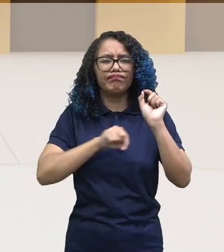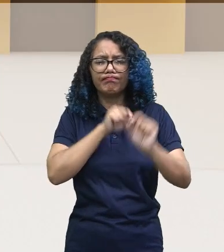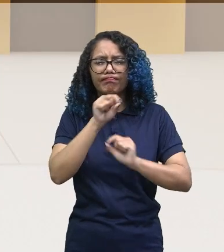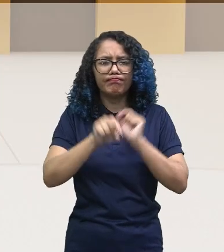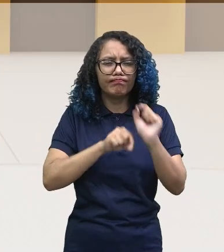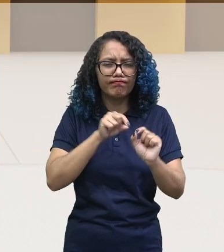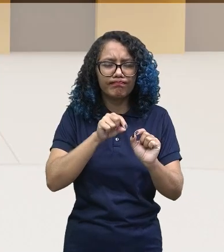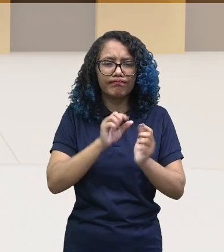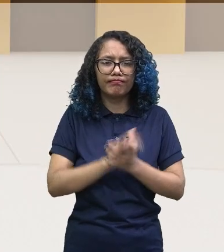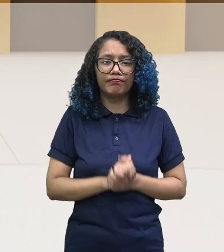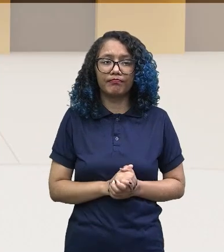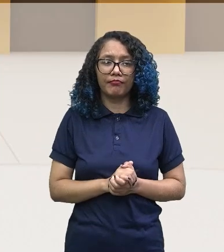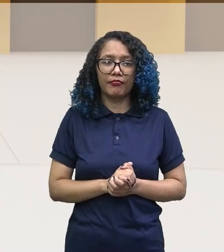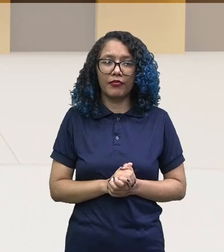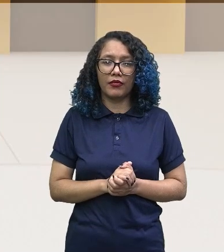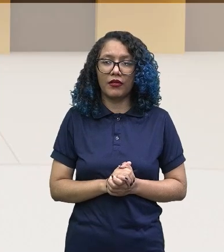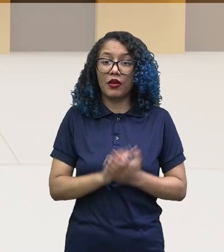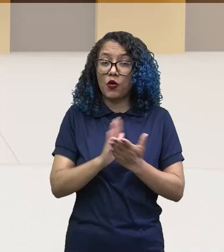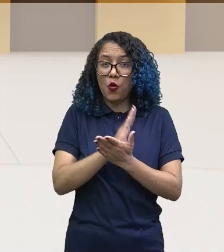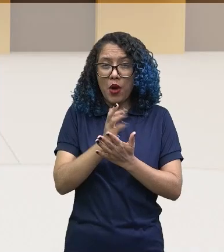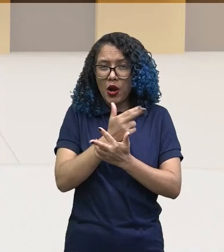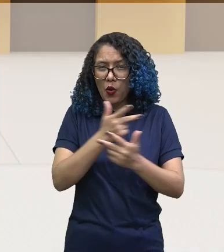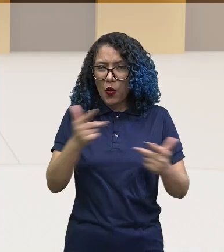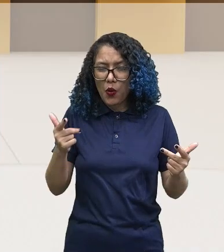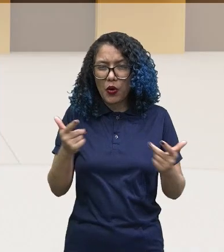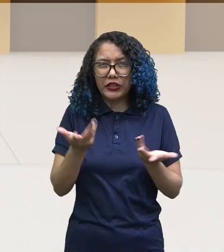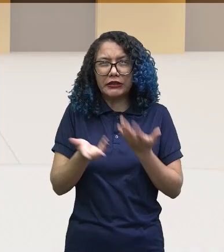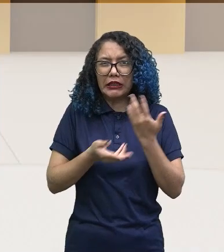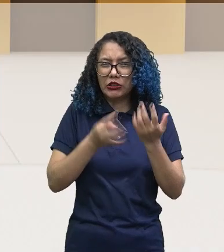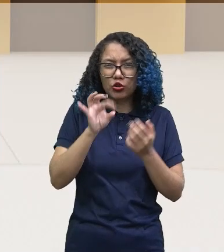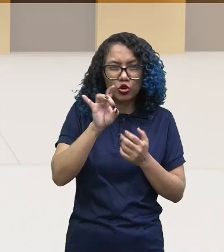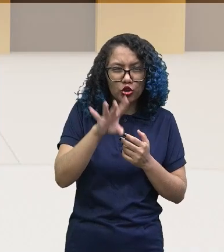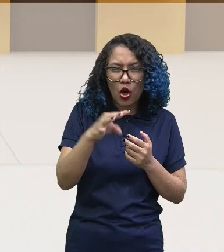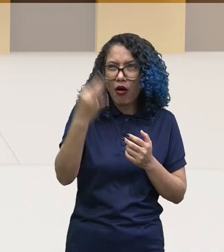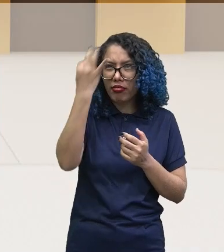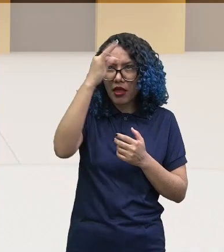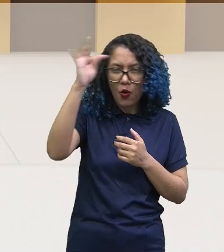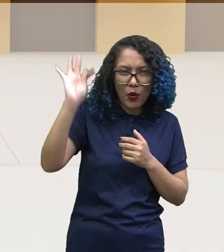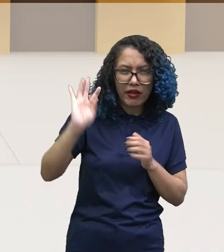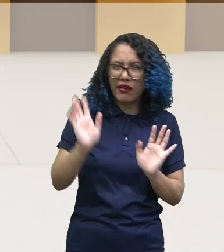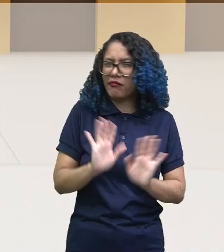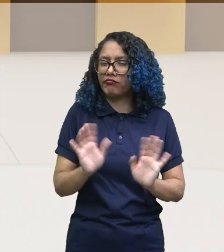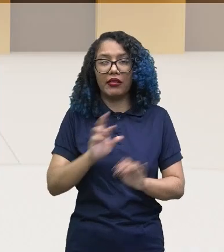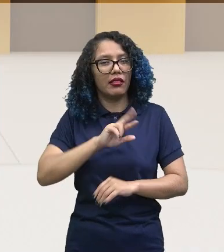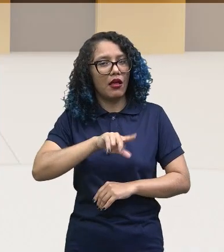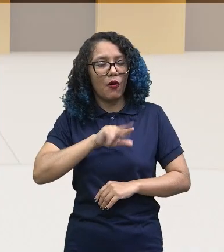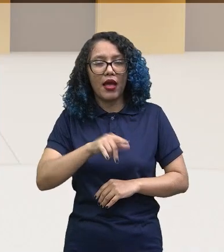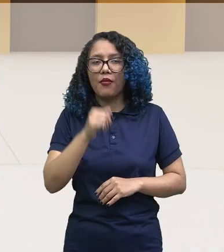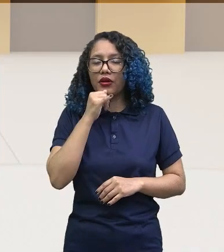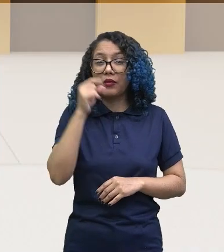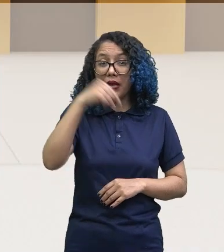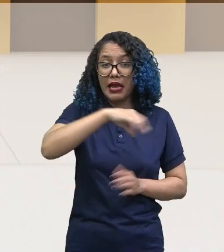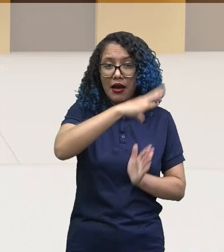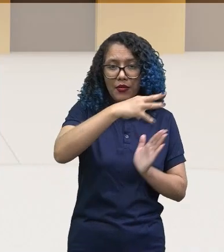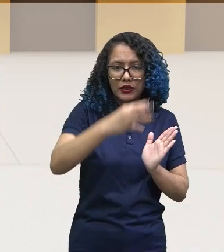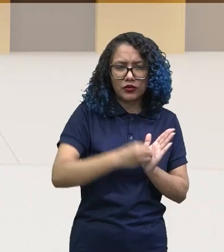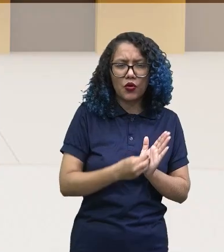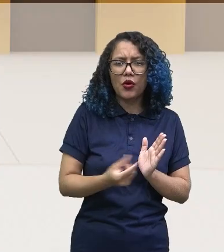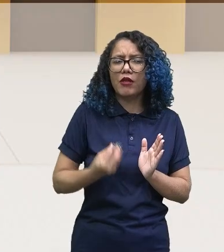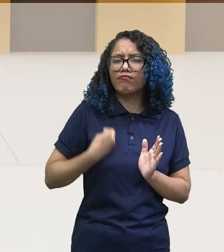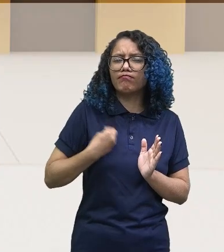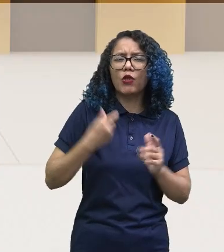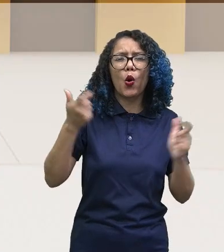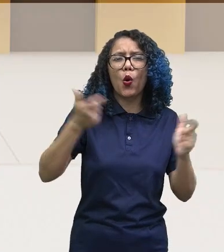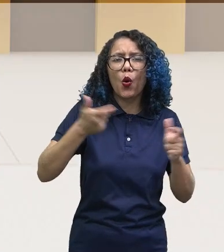a radioatividade não é apenas algo distante ou teórico, não é, Yara? Isso mesmo. Por exemplo, na Amazônia, ela está